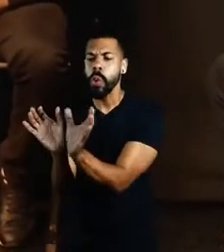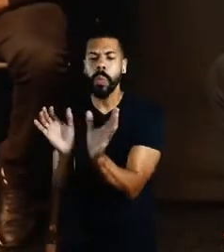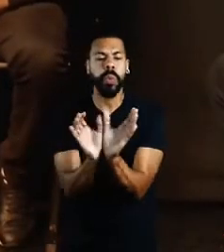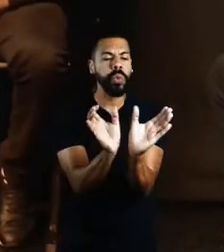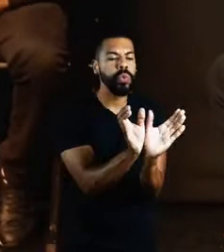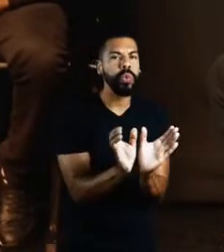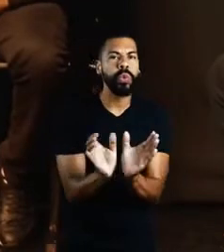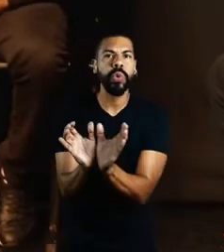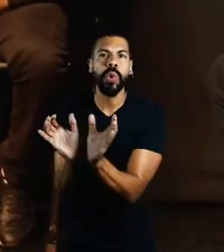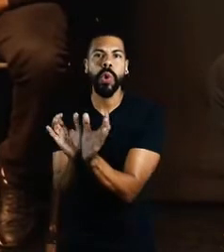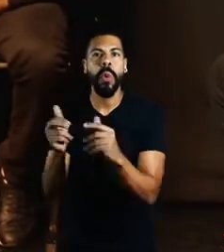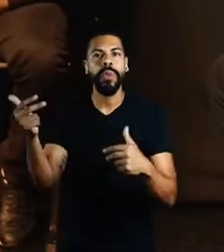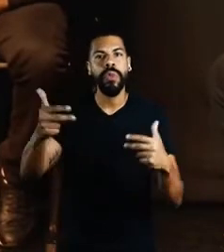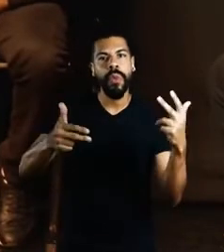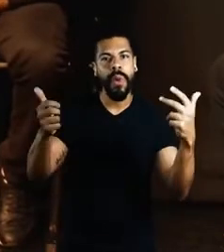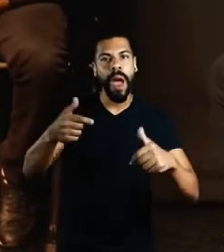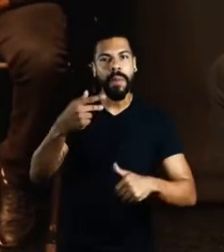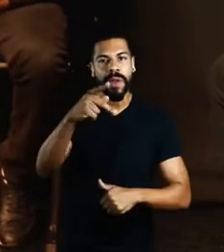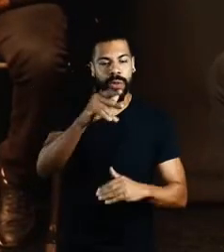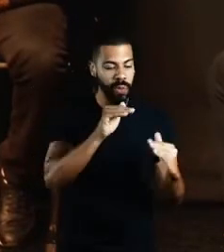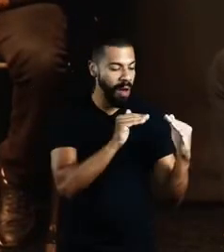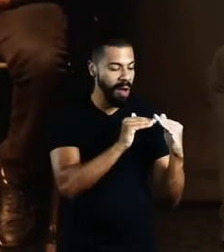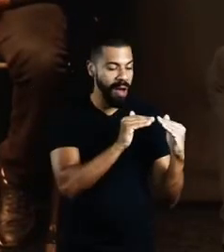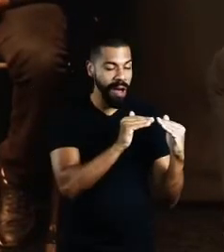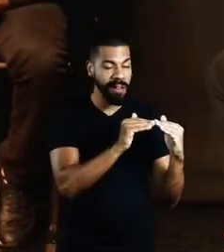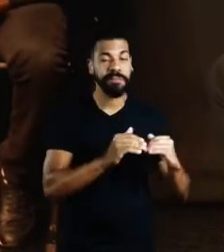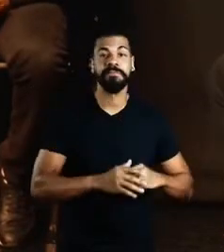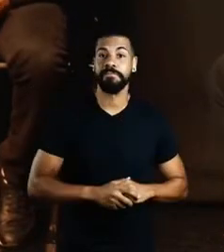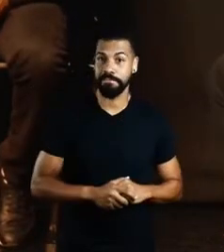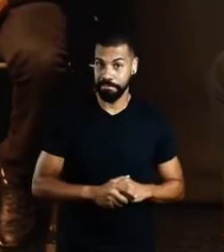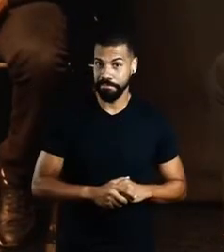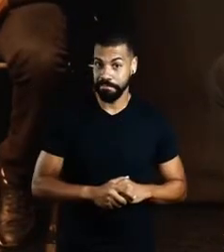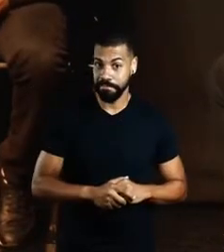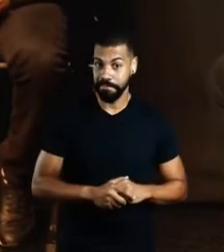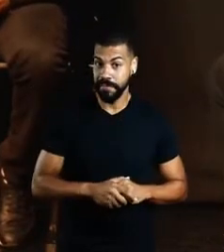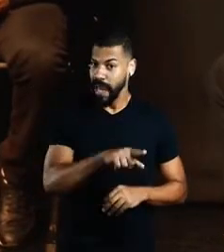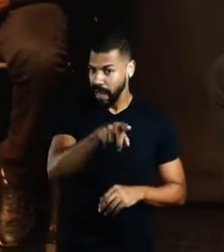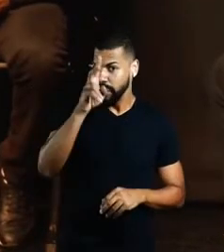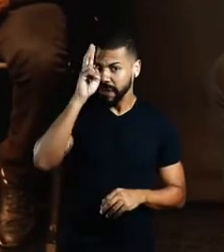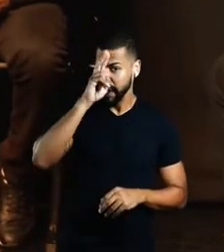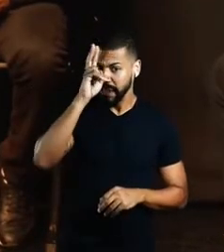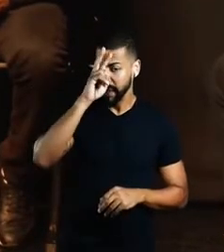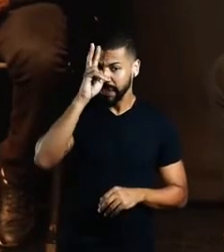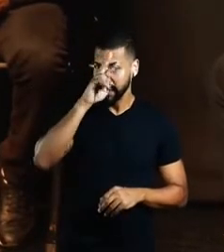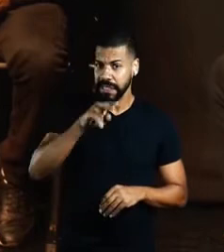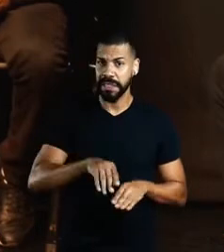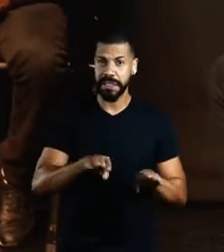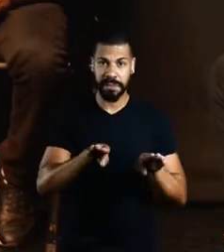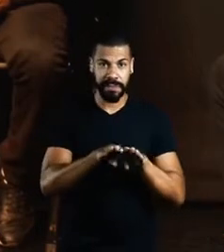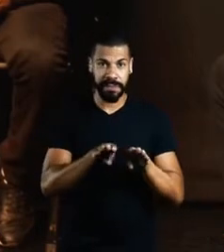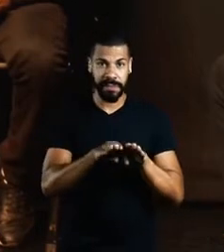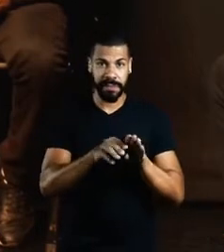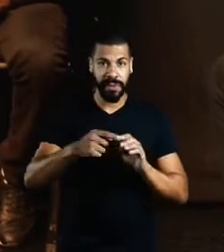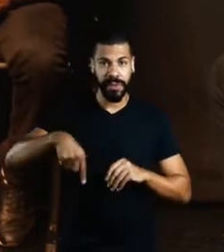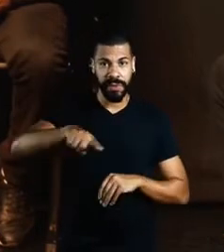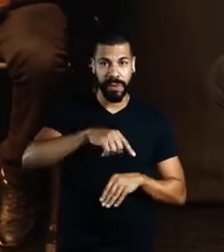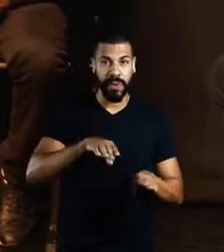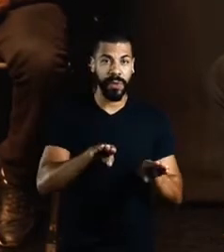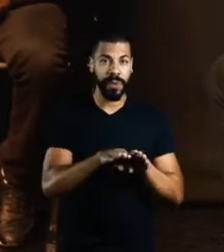como se fazia o rap aí, na minha casa, na Conselheiro Carrão. Porque até então, vocês se lembram, os grupos cantavam com base